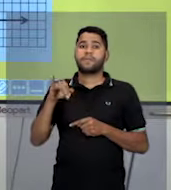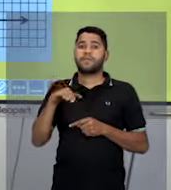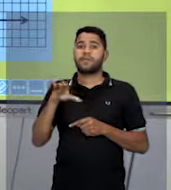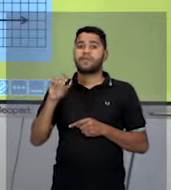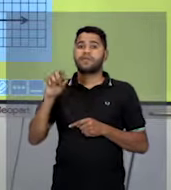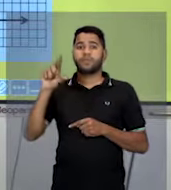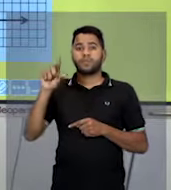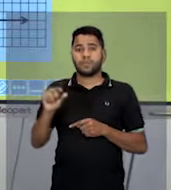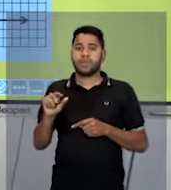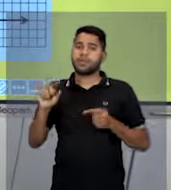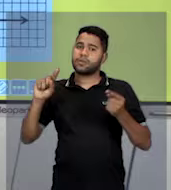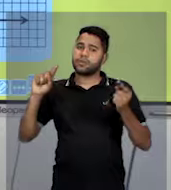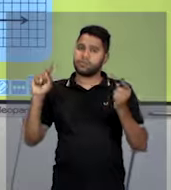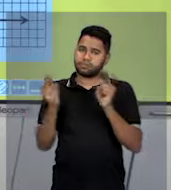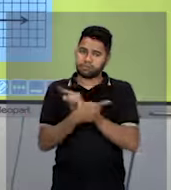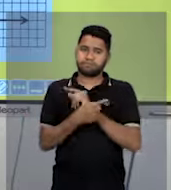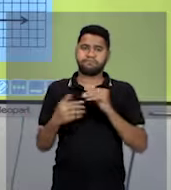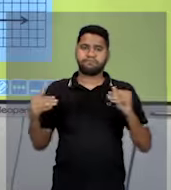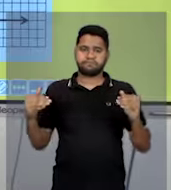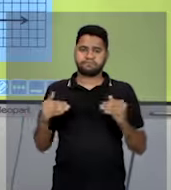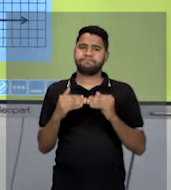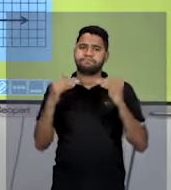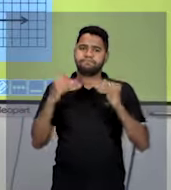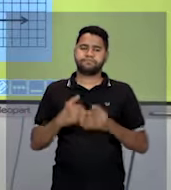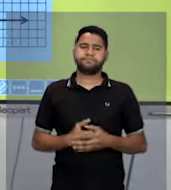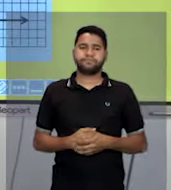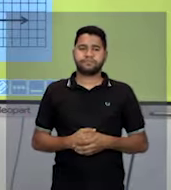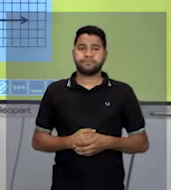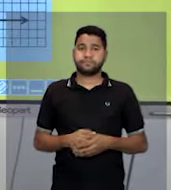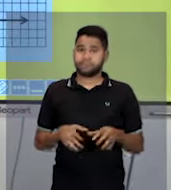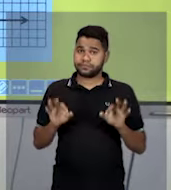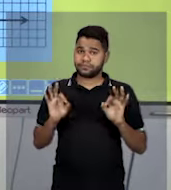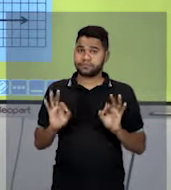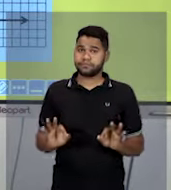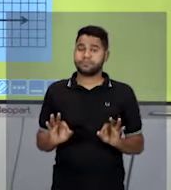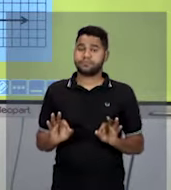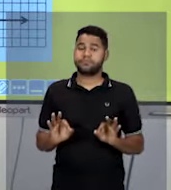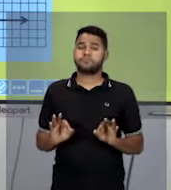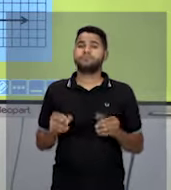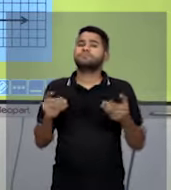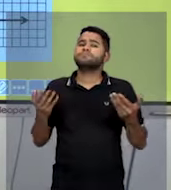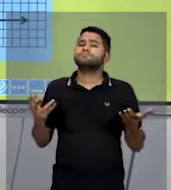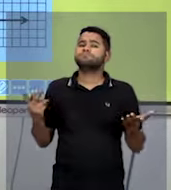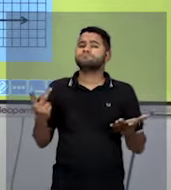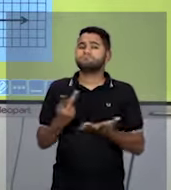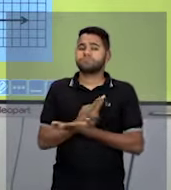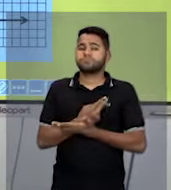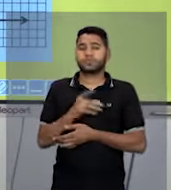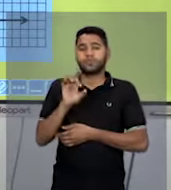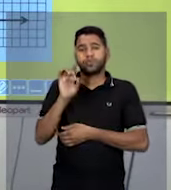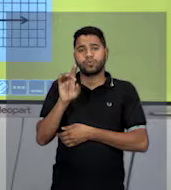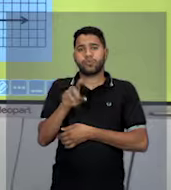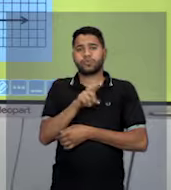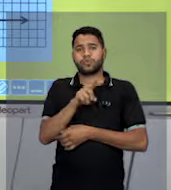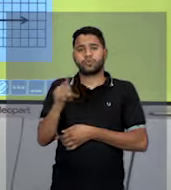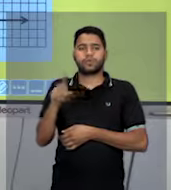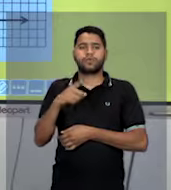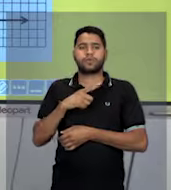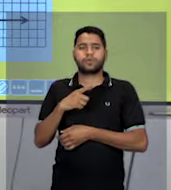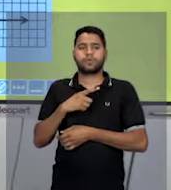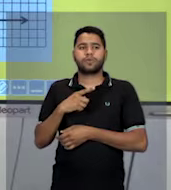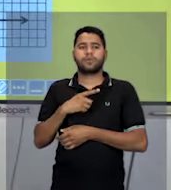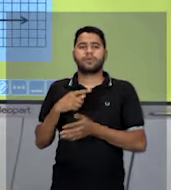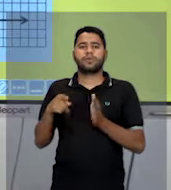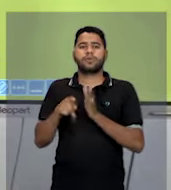menores, inversamente proporcionais, correto? Quando que isso acontece? Somente quando você tiver